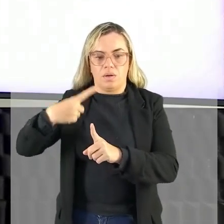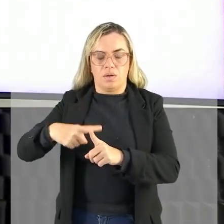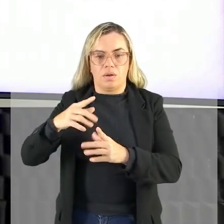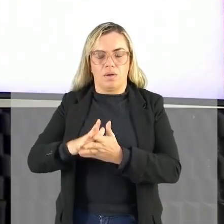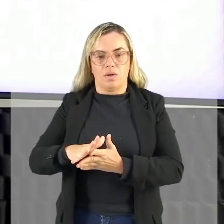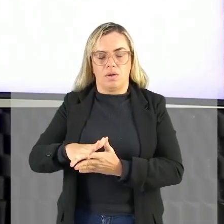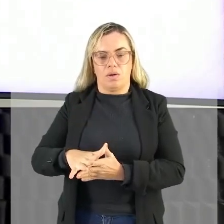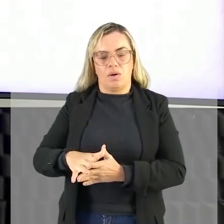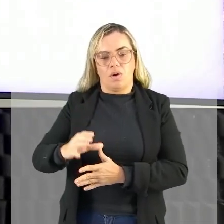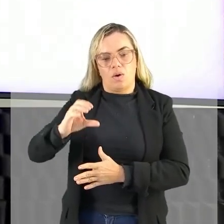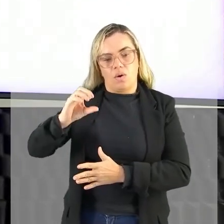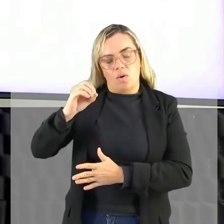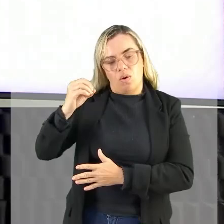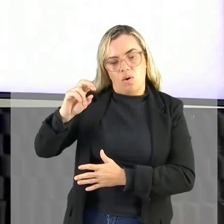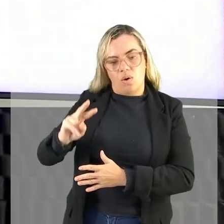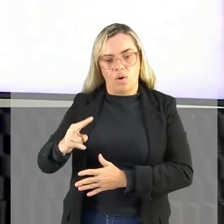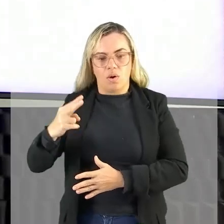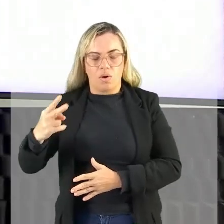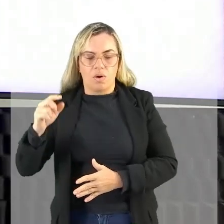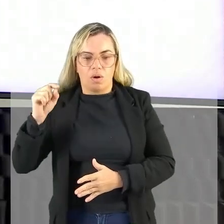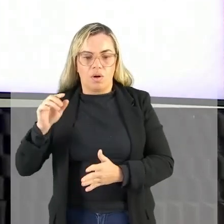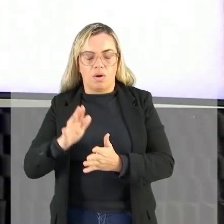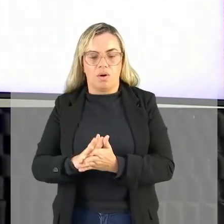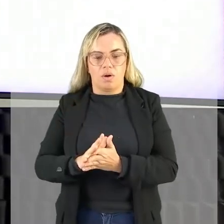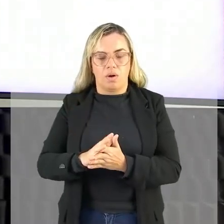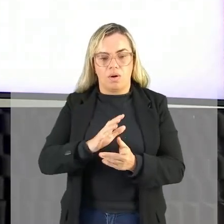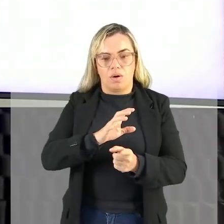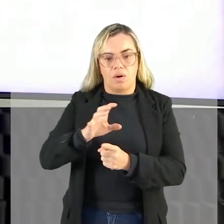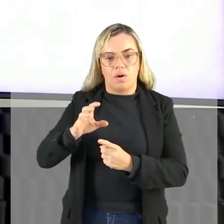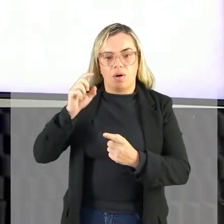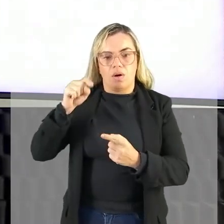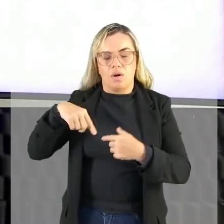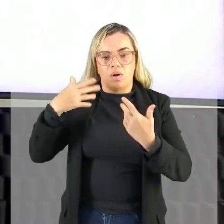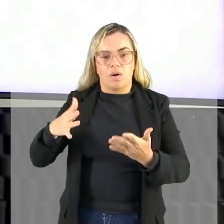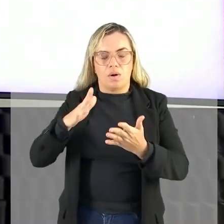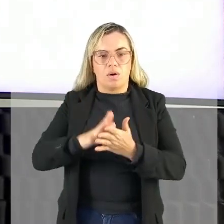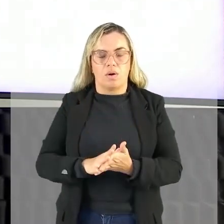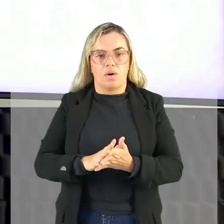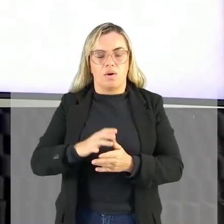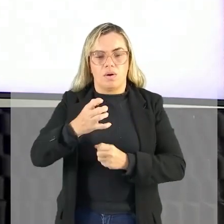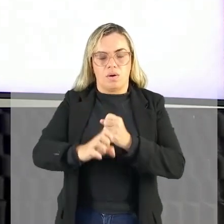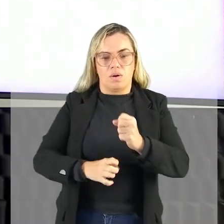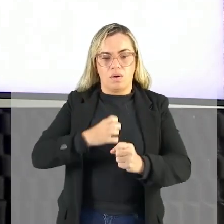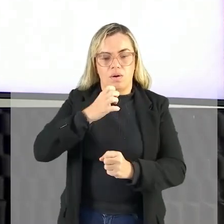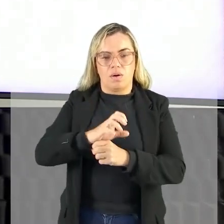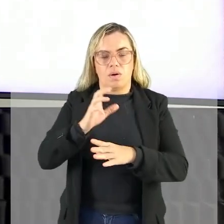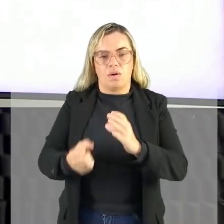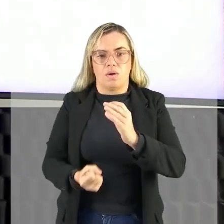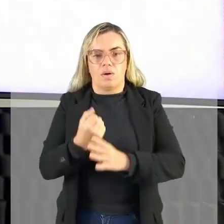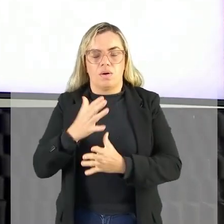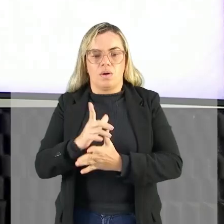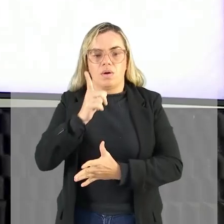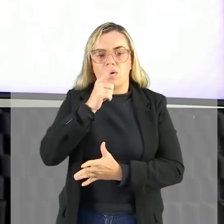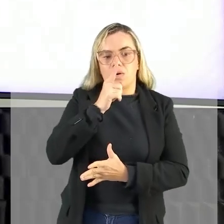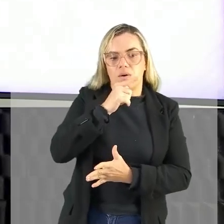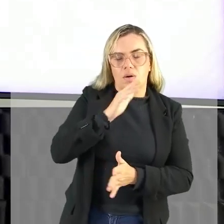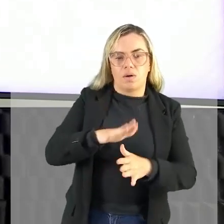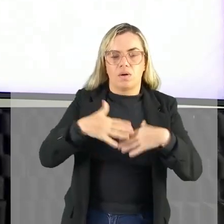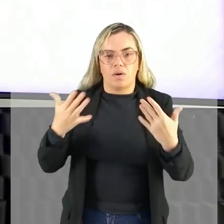como aceptor final desses elétrons, formando água. Então, tá aqui a questão está